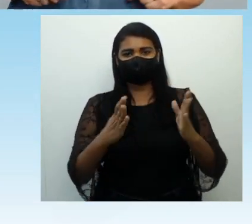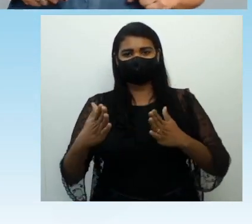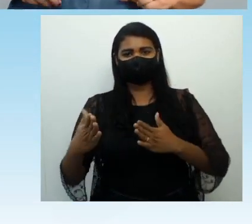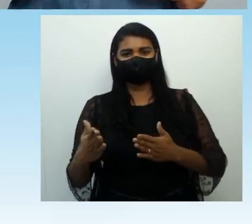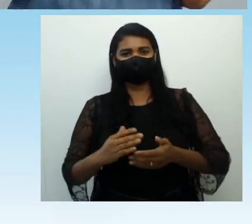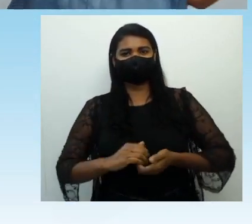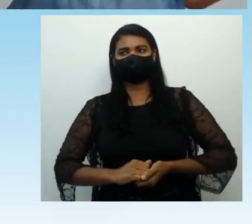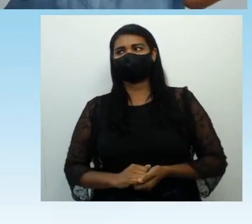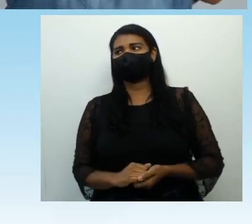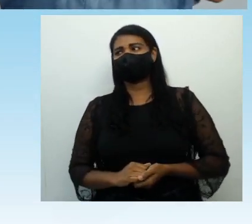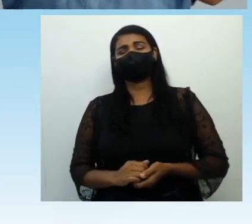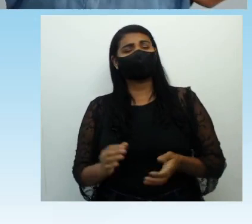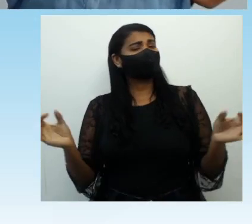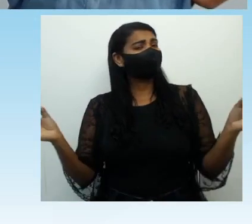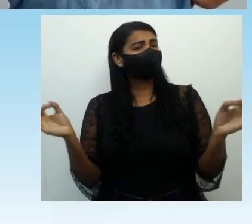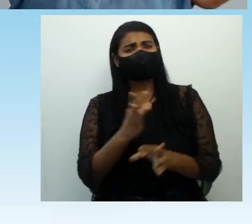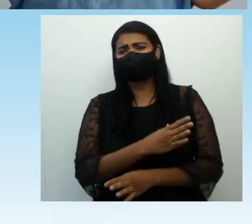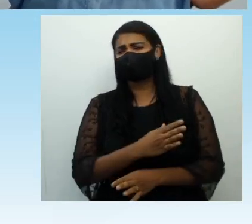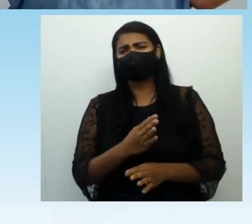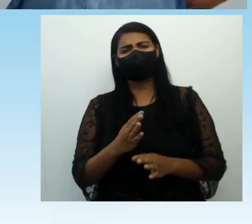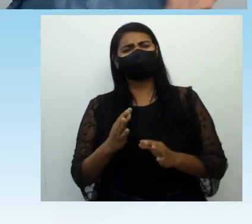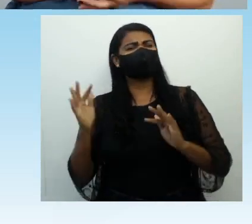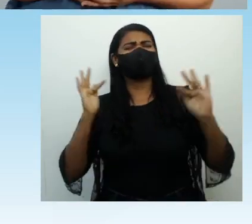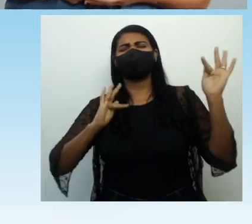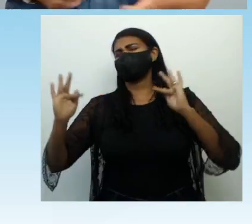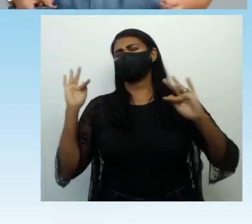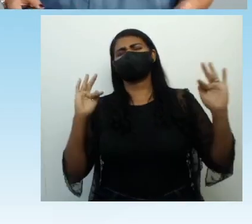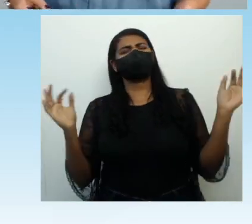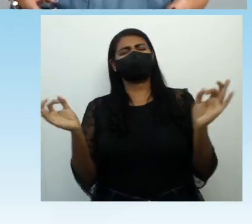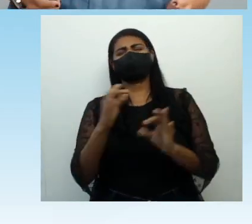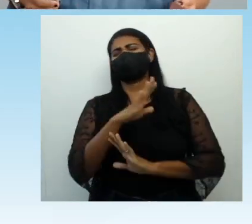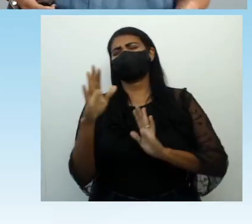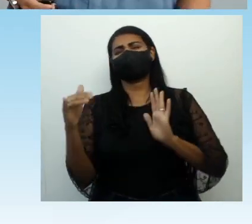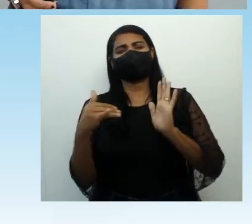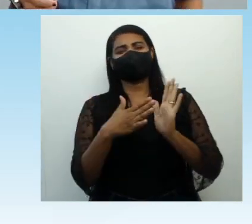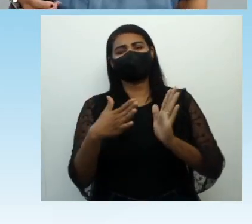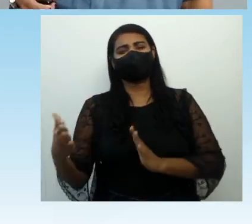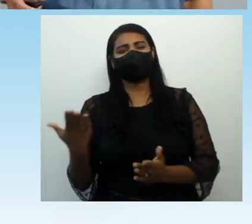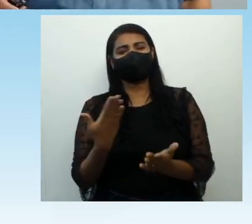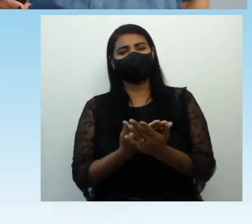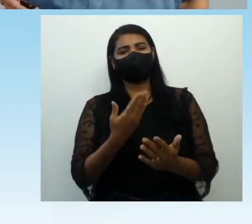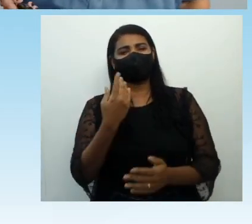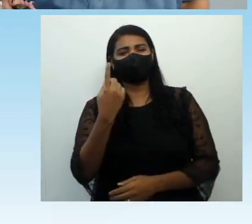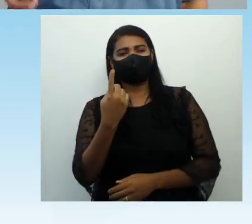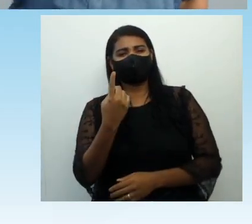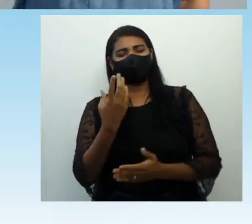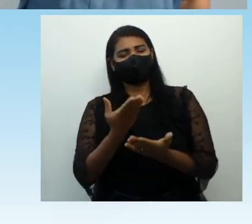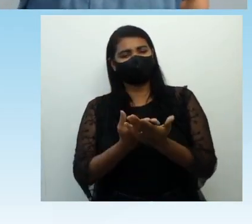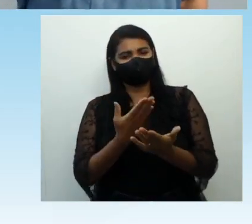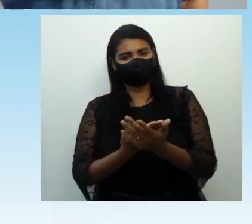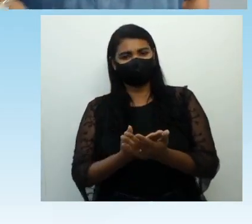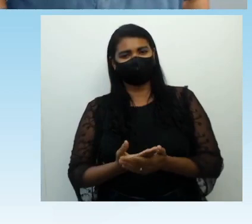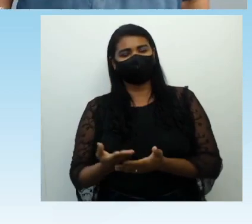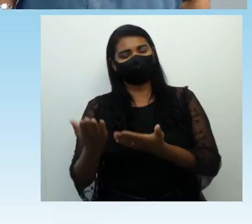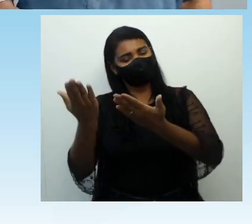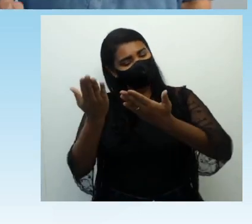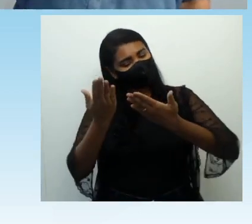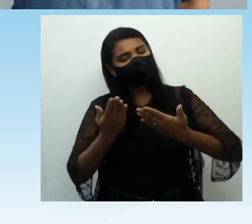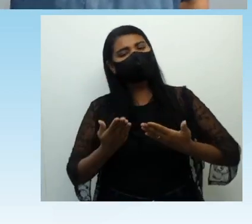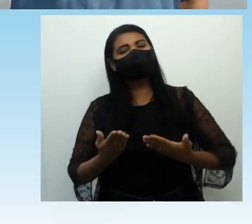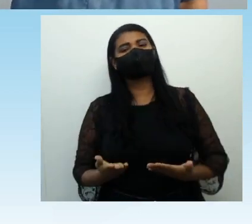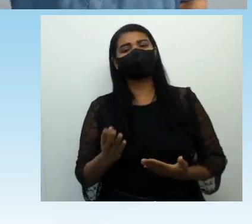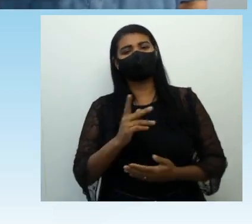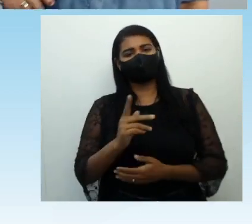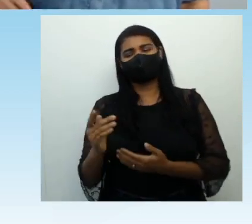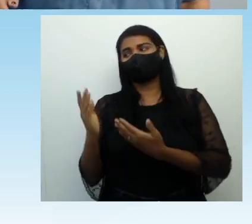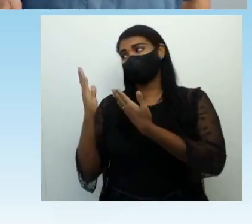Prof, acabou as férias, acabou tudo. Vamos para a nossa primeira aula, meus amores. Seja muito bem-vindo com a